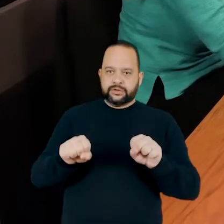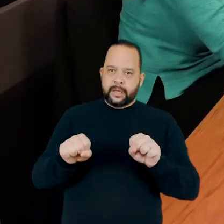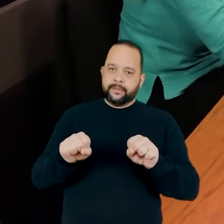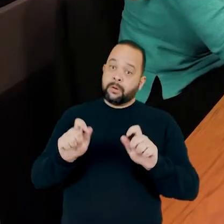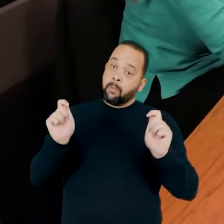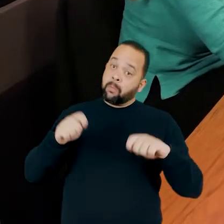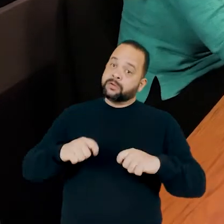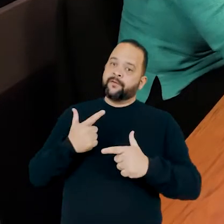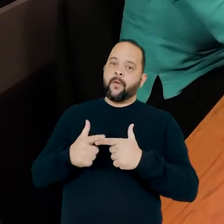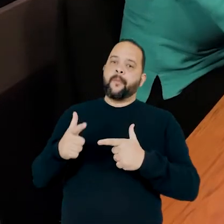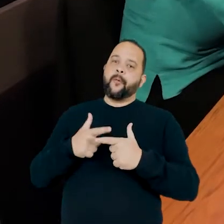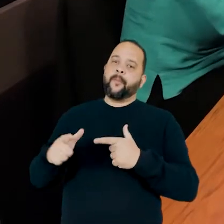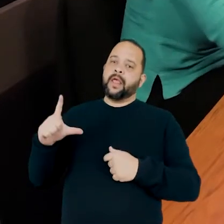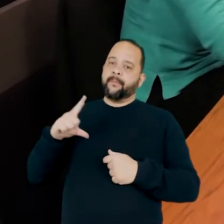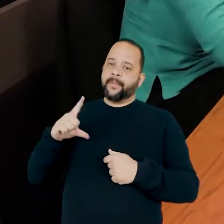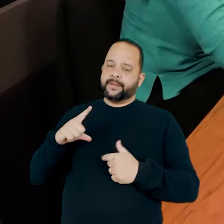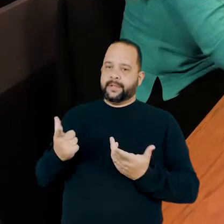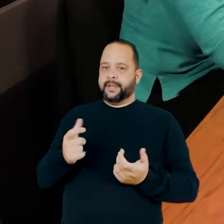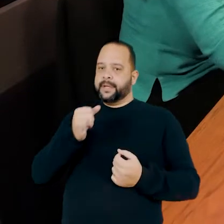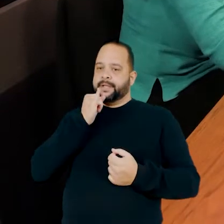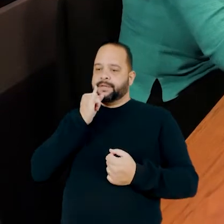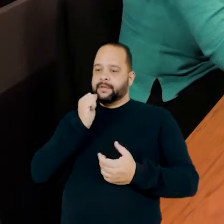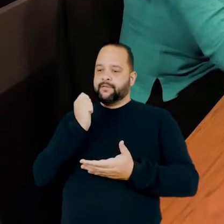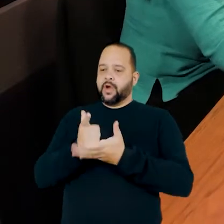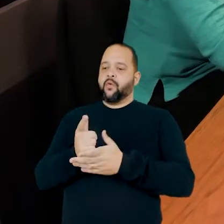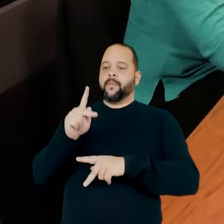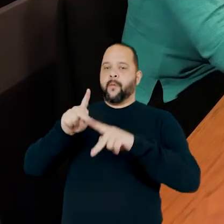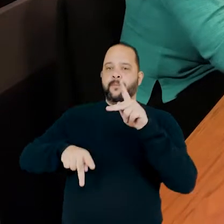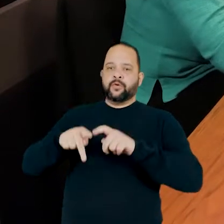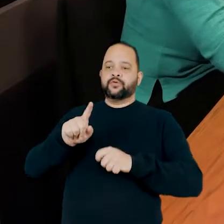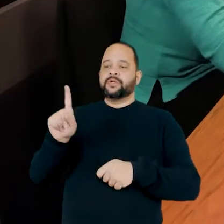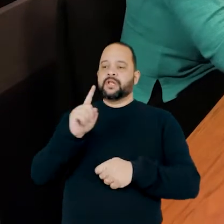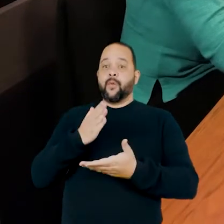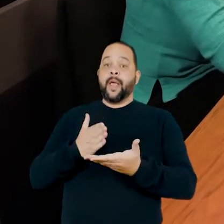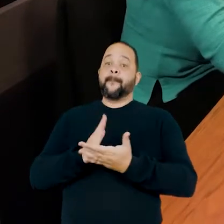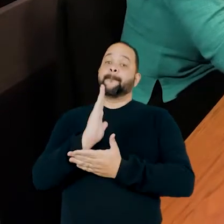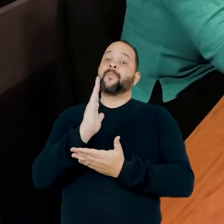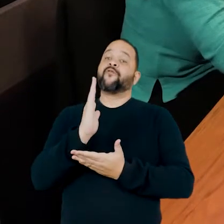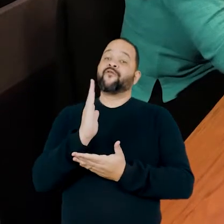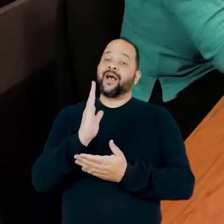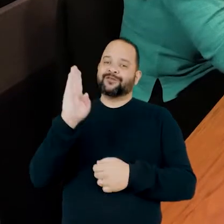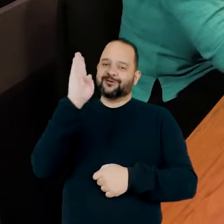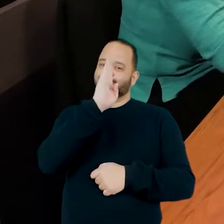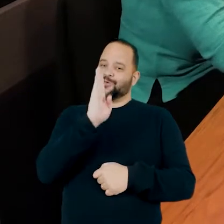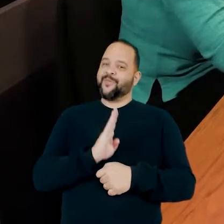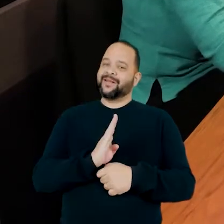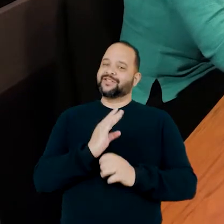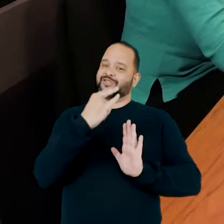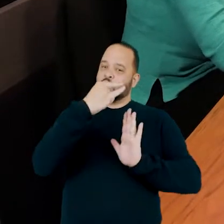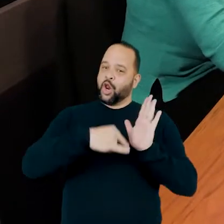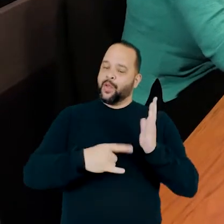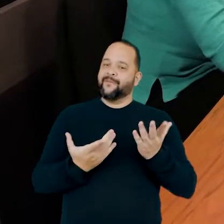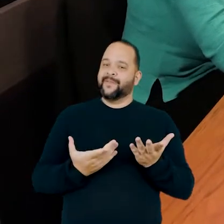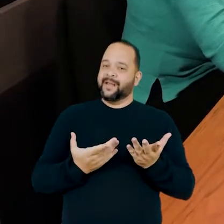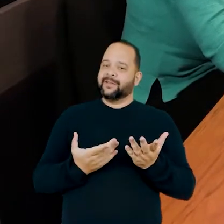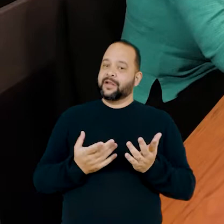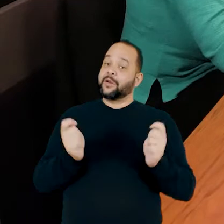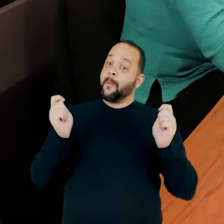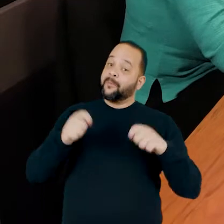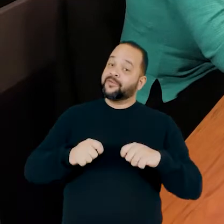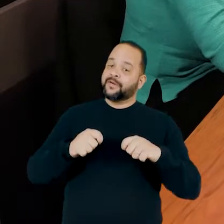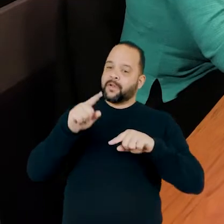vai ter problema, como eu disse, vai comprar um produto que não é homologado no Brasil. Sim, a radiofrequência dele não